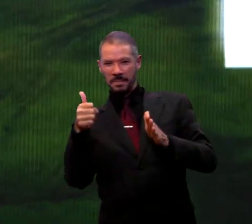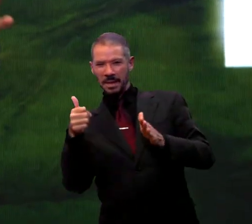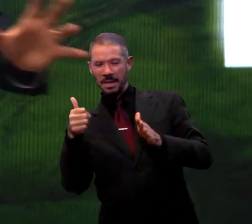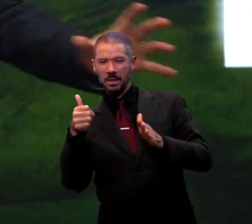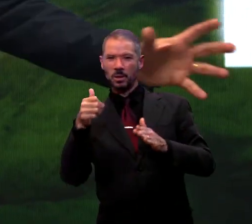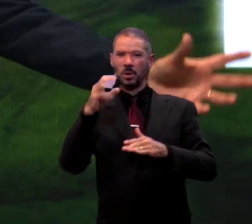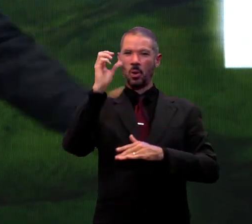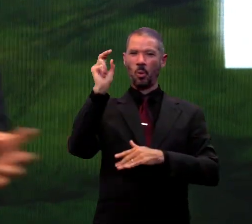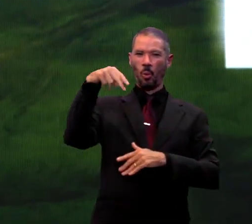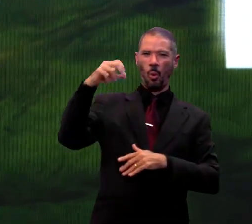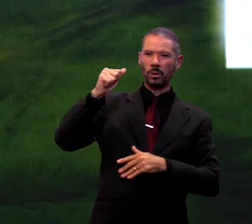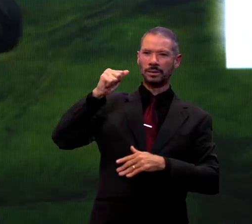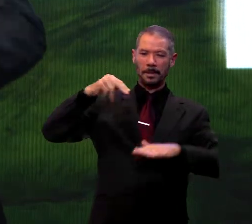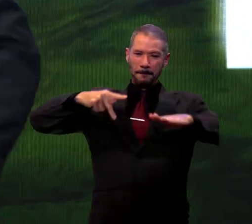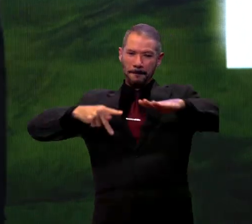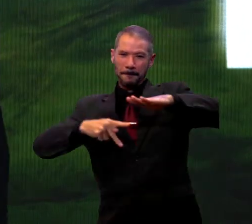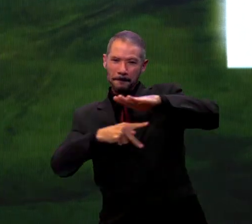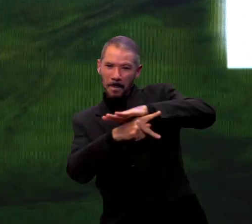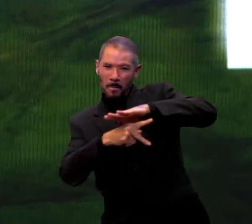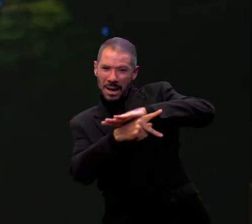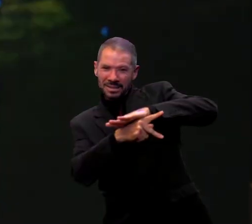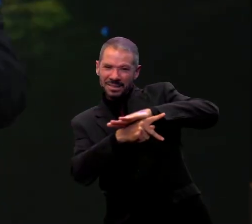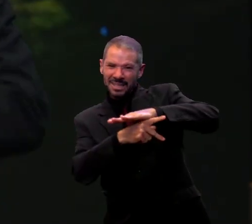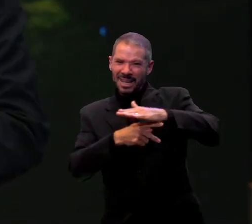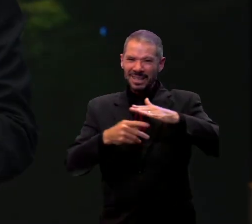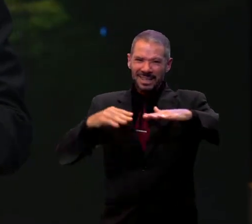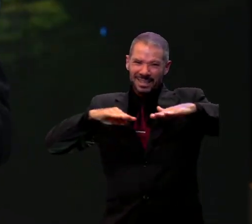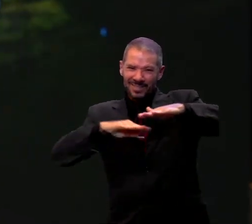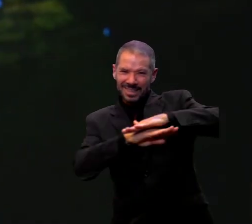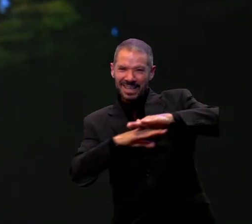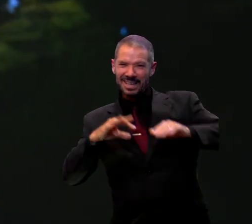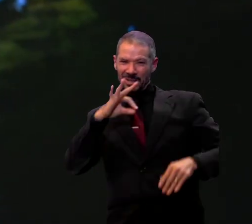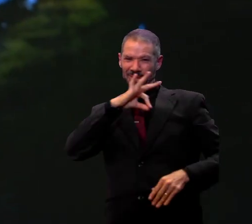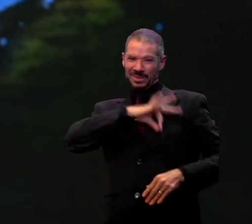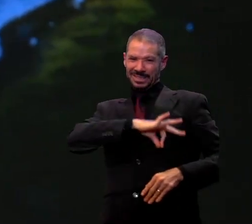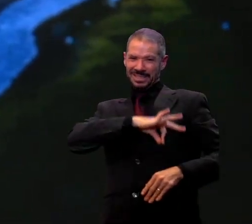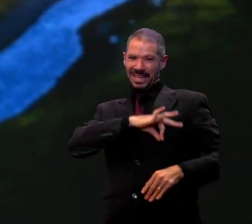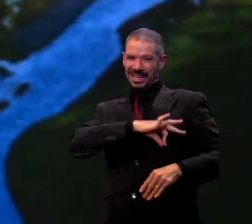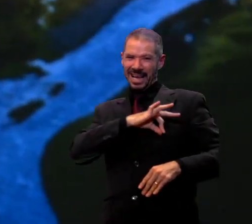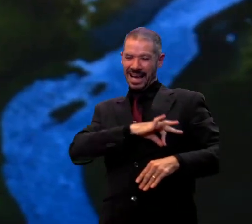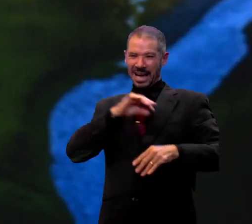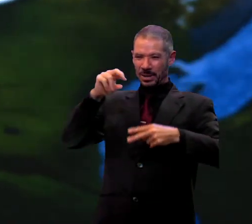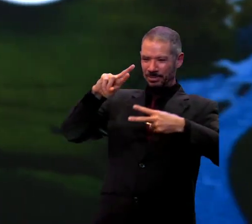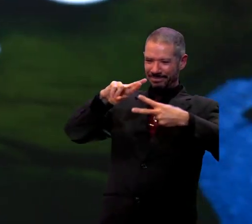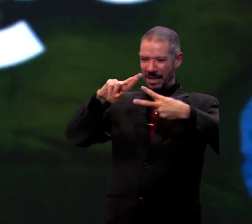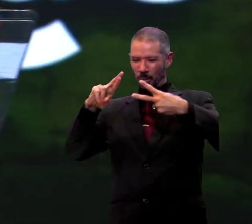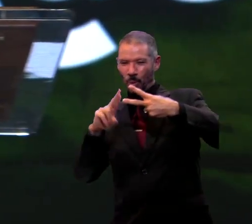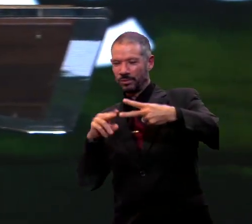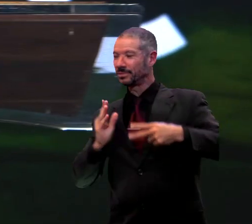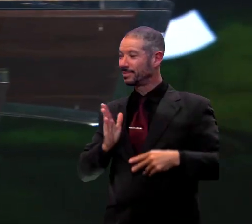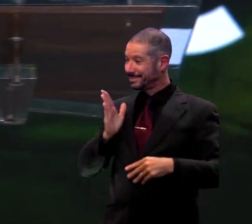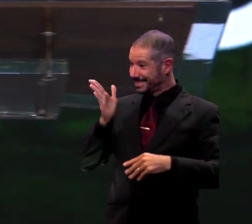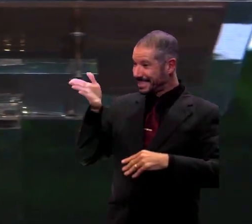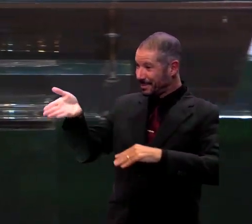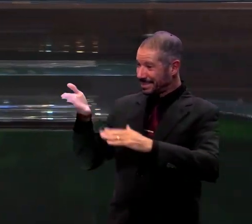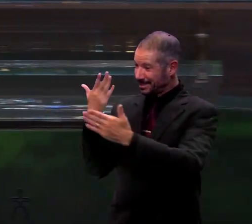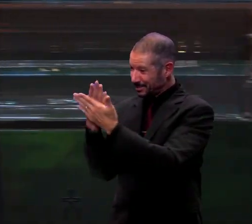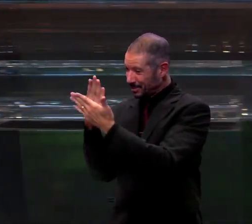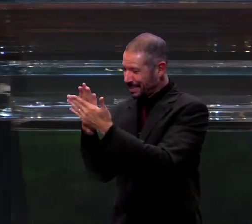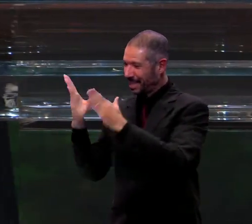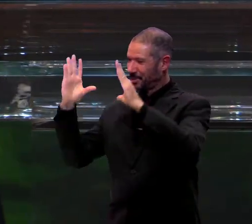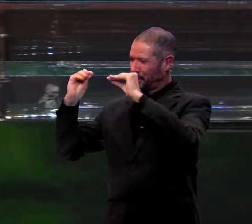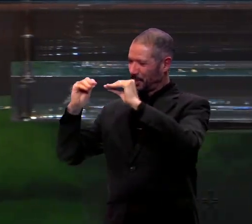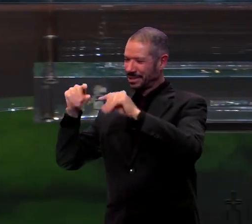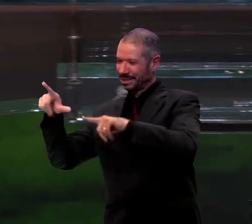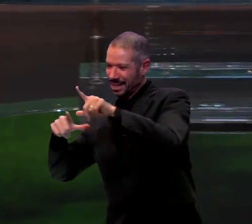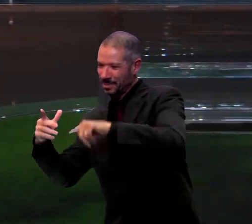uma conta poupança, não movimentava muita coisa. Então no dia do salário eu peguei o recurso e eu estava indo estudar de noite, saí do